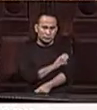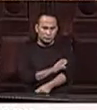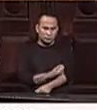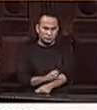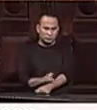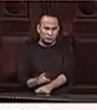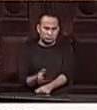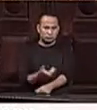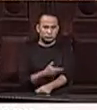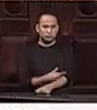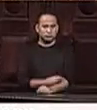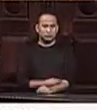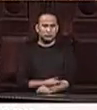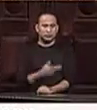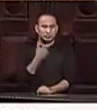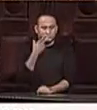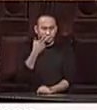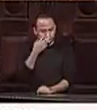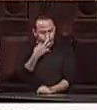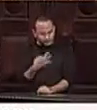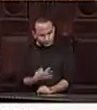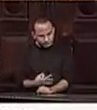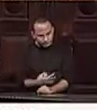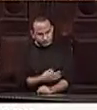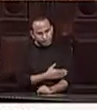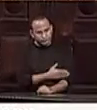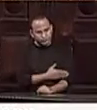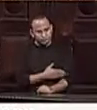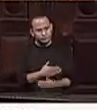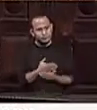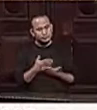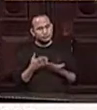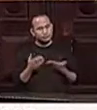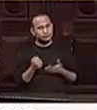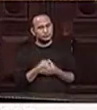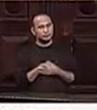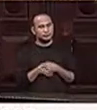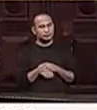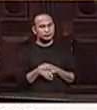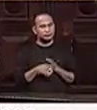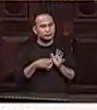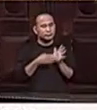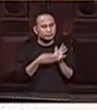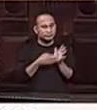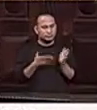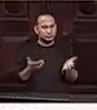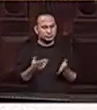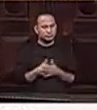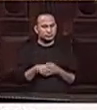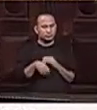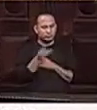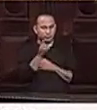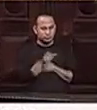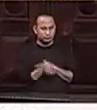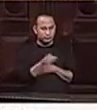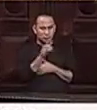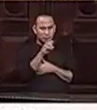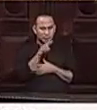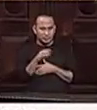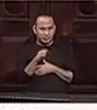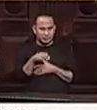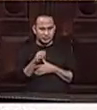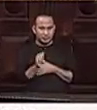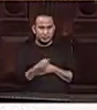elaborado de forma competente e minuciosa por técnicos do IPHAN, a quem eu quero saudar na figura da arqueóloga Rosana Najar, que eu